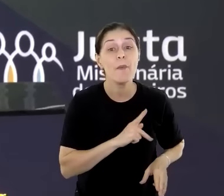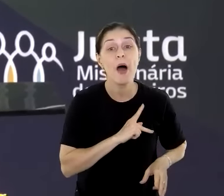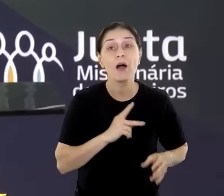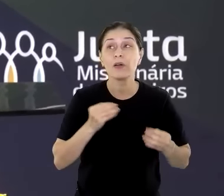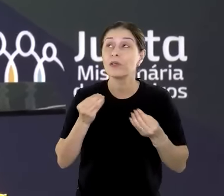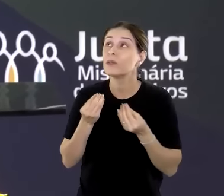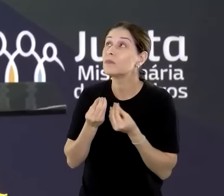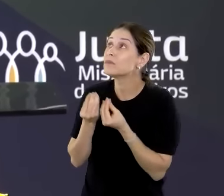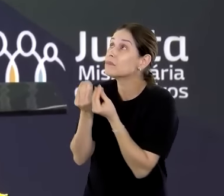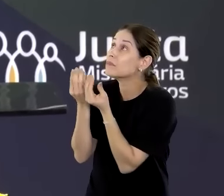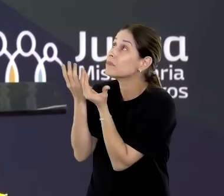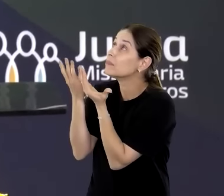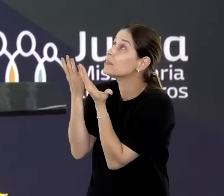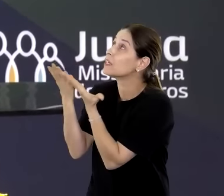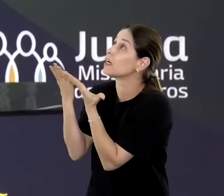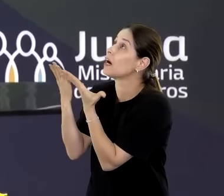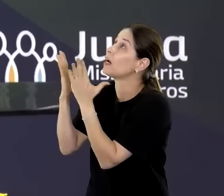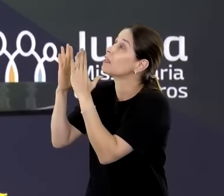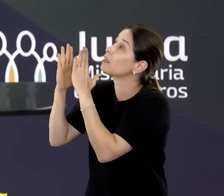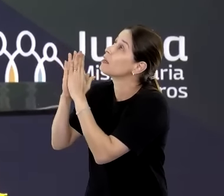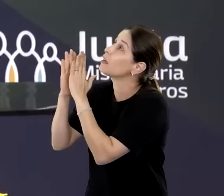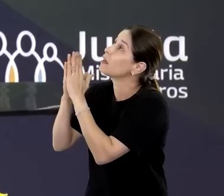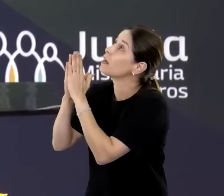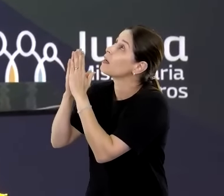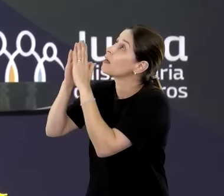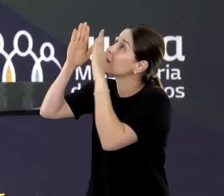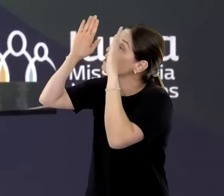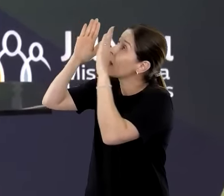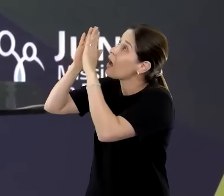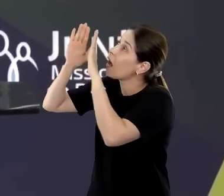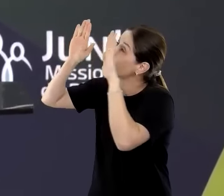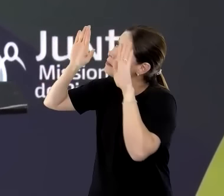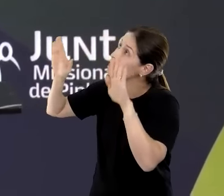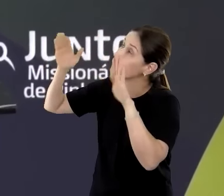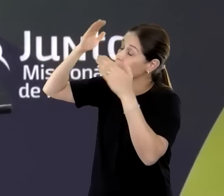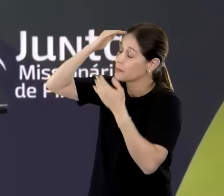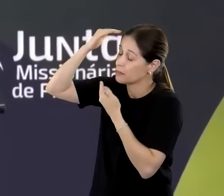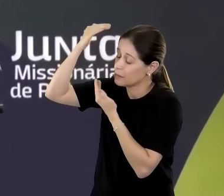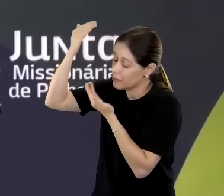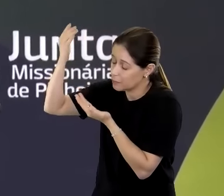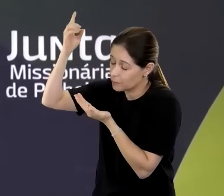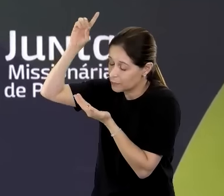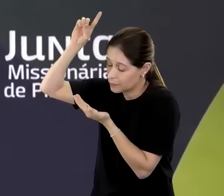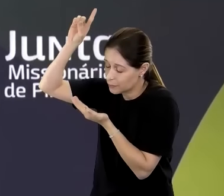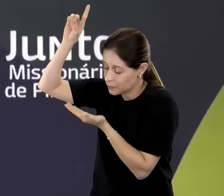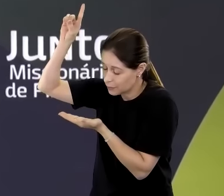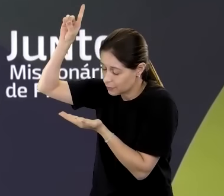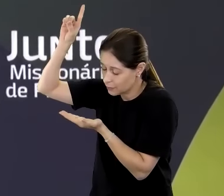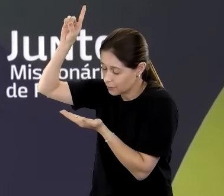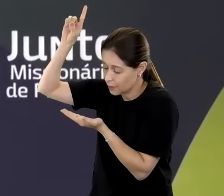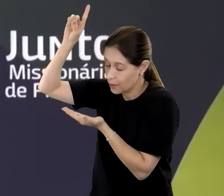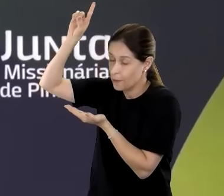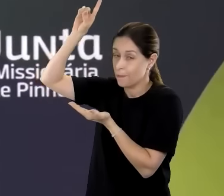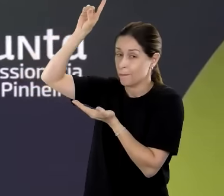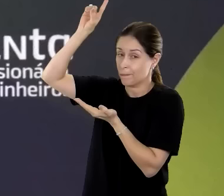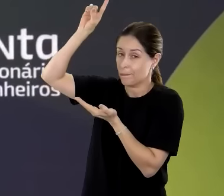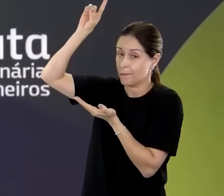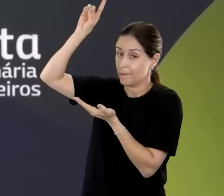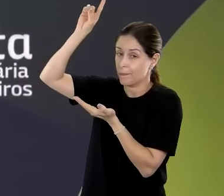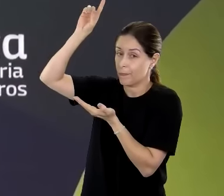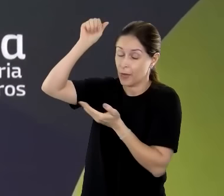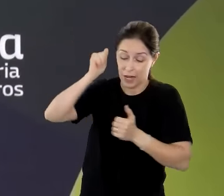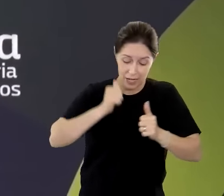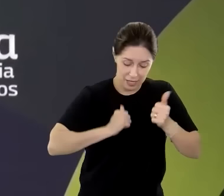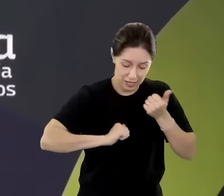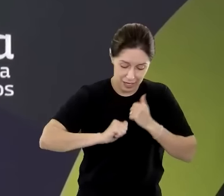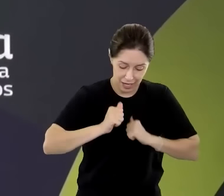colocar diante de Deus as suas orações, sua adoração, suas ações de graças. E em lugar da ansiedade, você vai